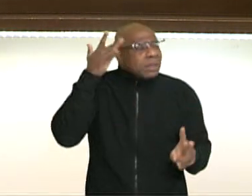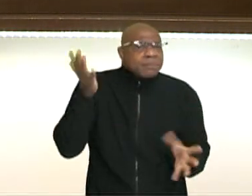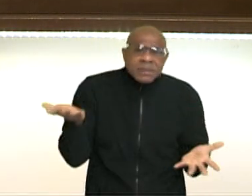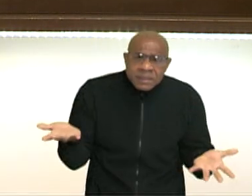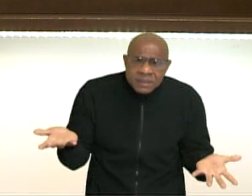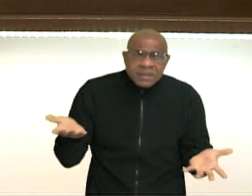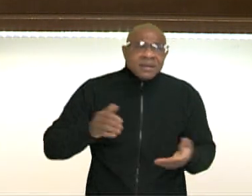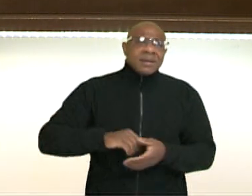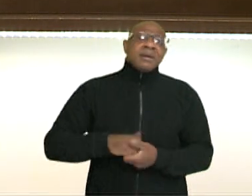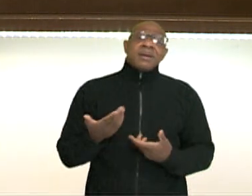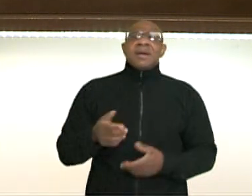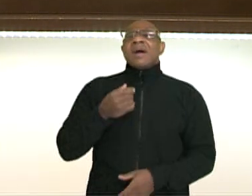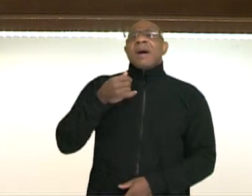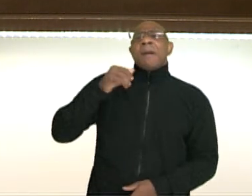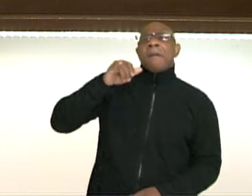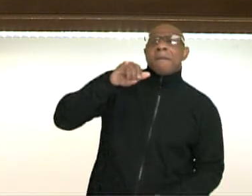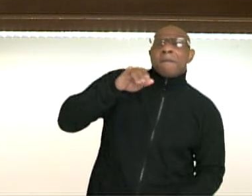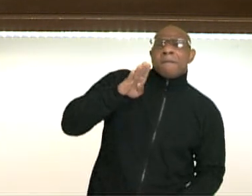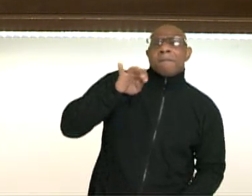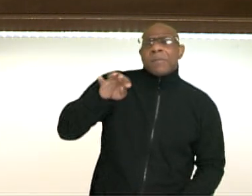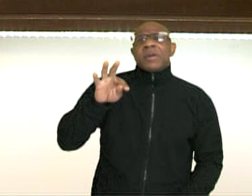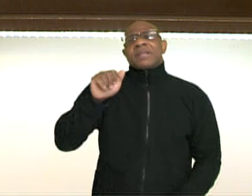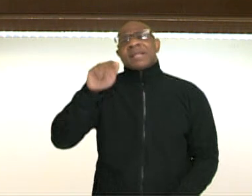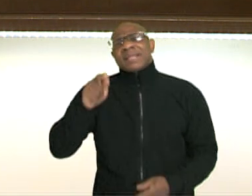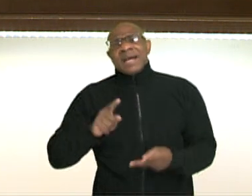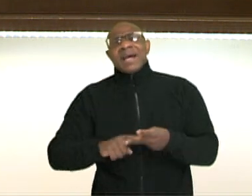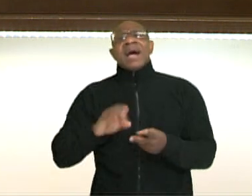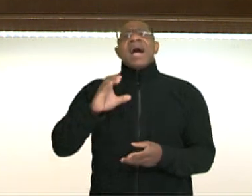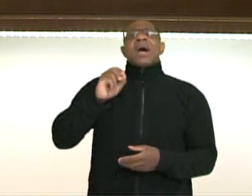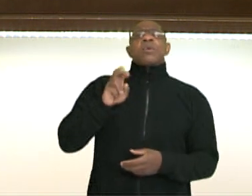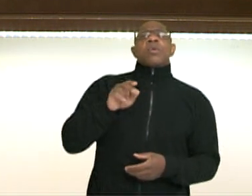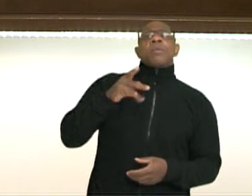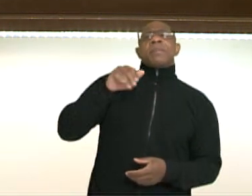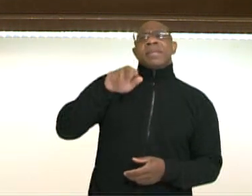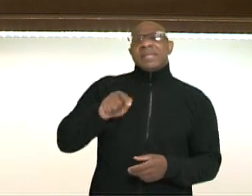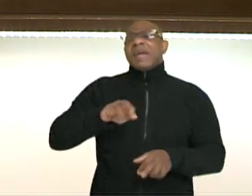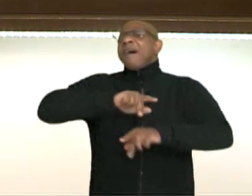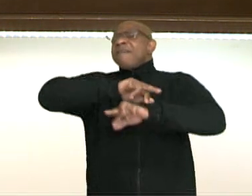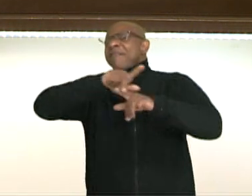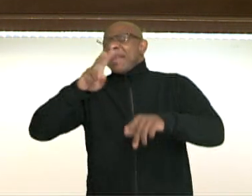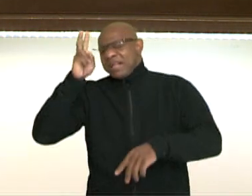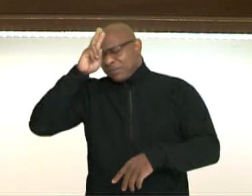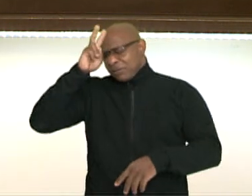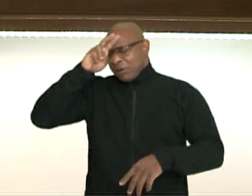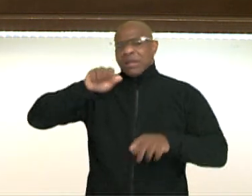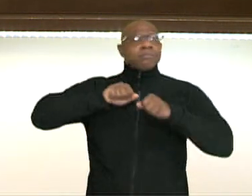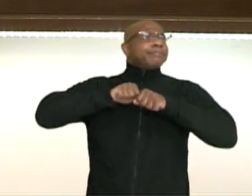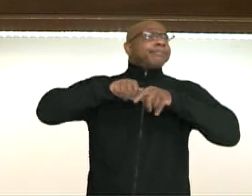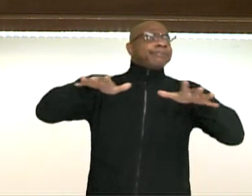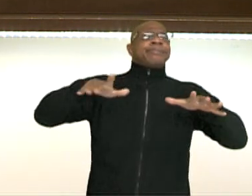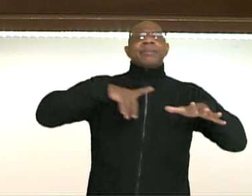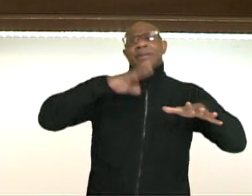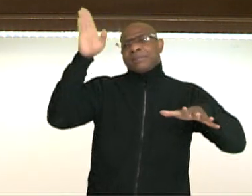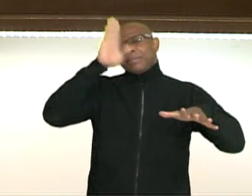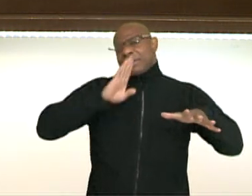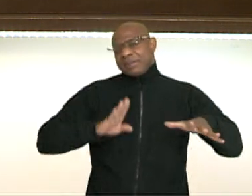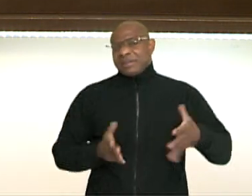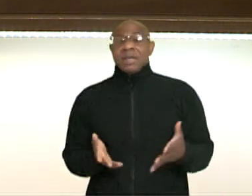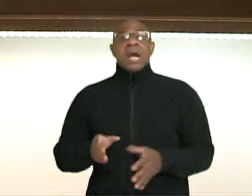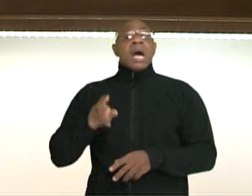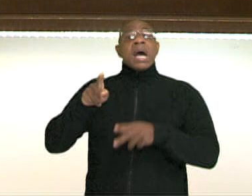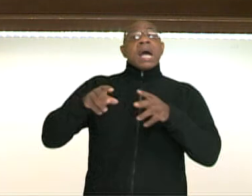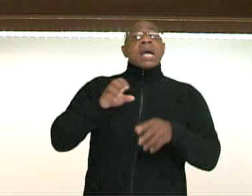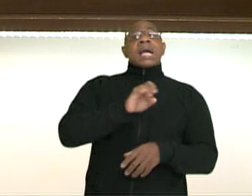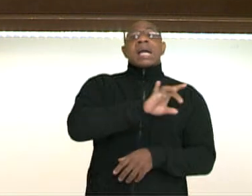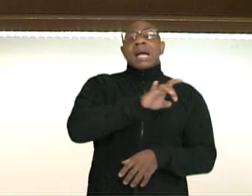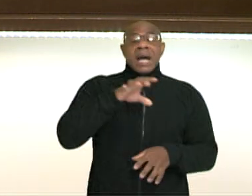assim, Boitatá, Curupira, Iara, várias lendas que estão espalhadas pelo nosso país, e cada povo, né,